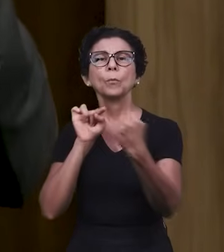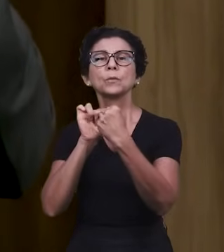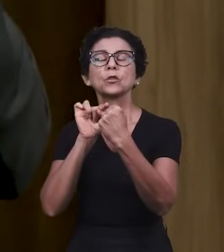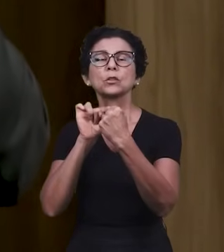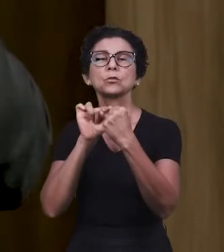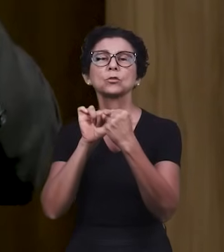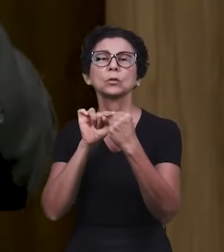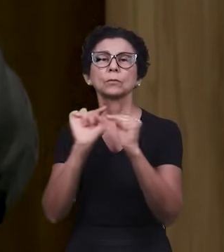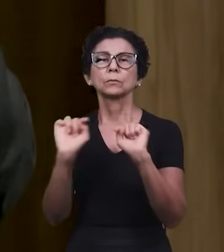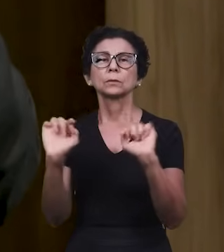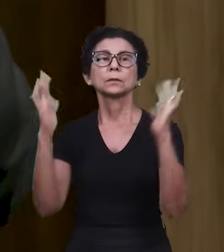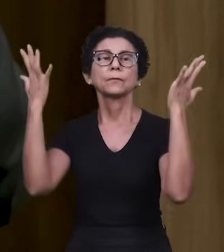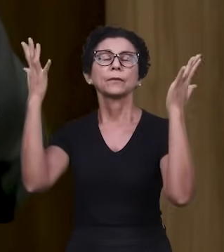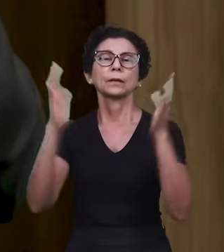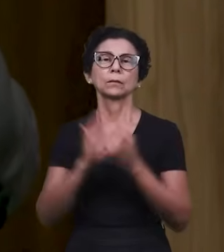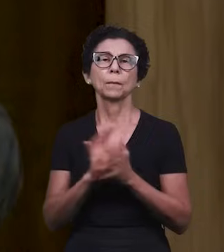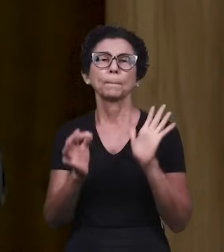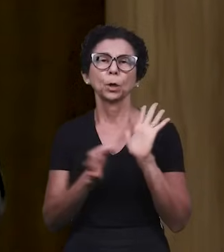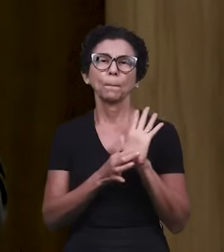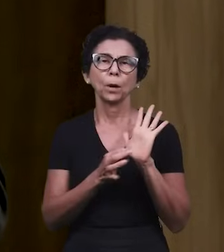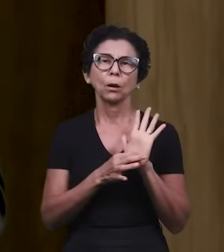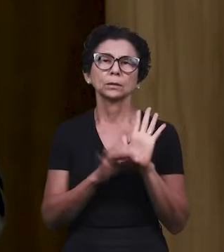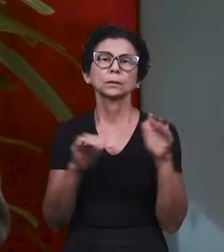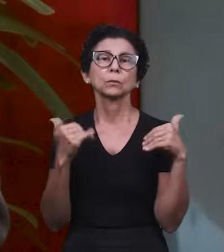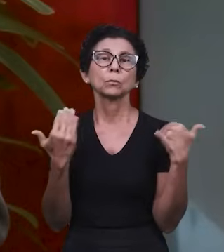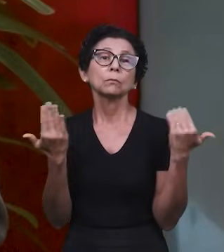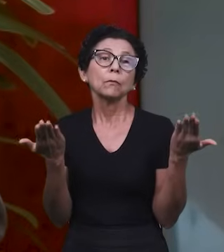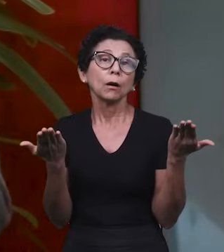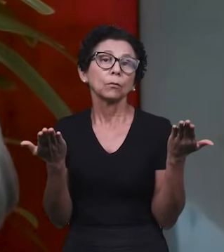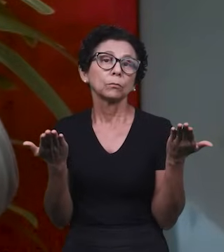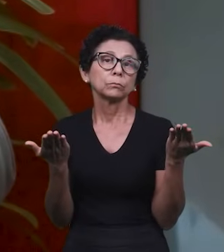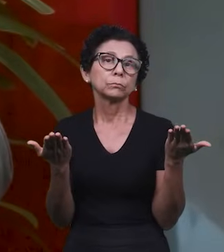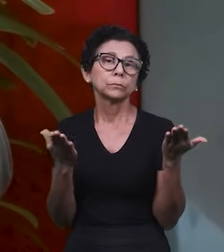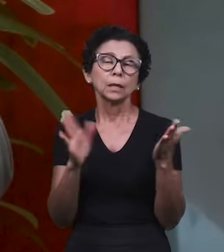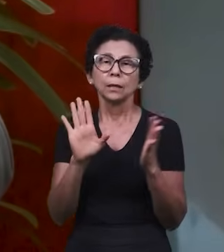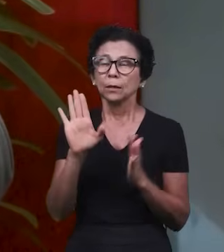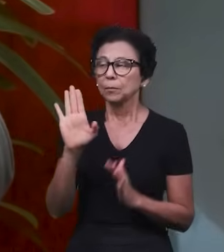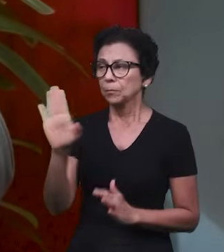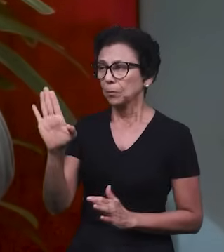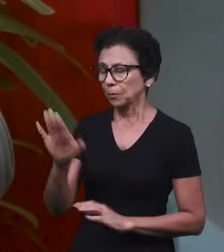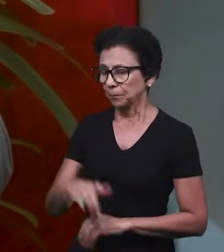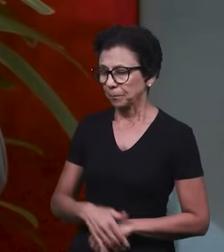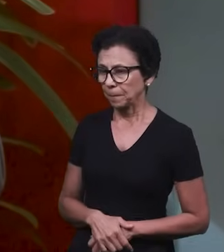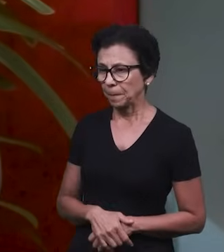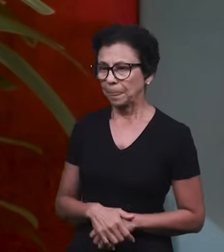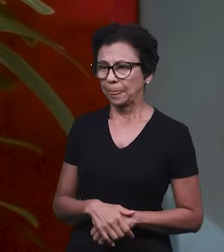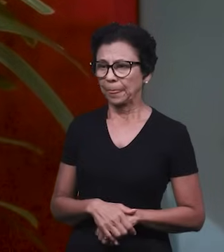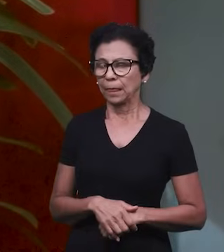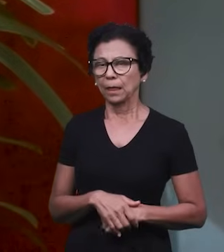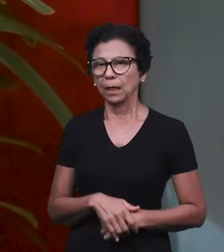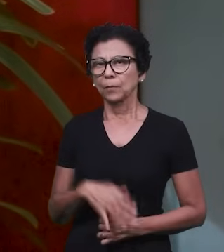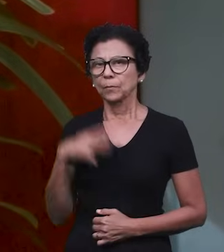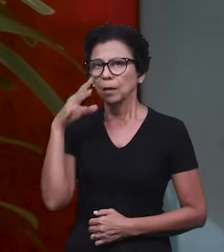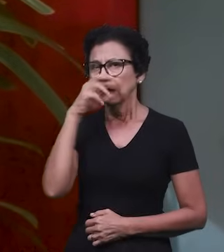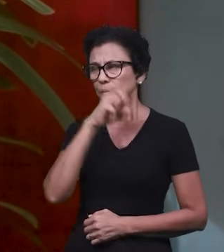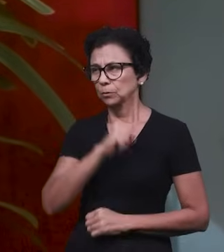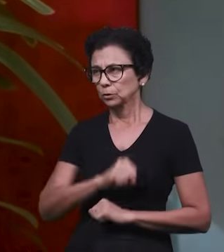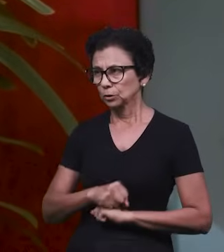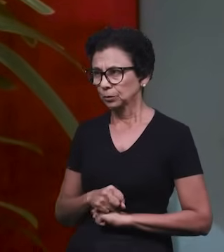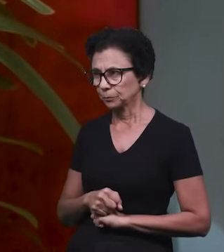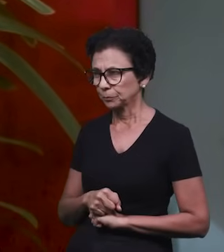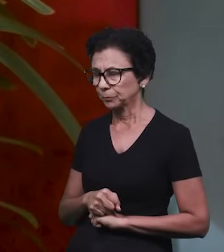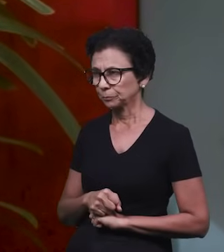Um aspecto prático. Prático. Eu vou fazer o seguinte, eu vou usar rapidamente aqui um